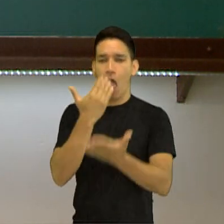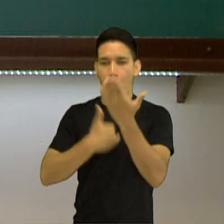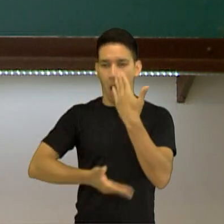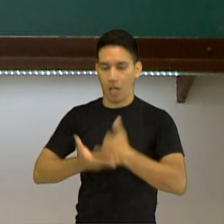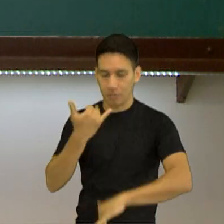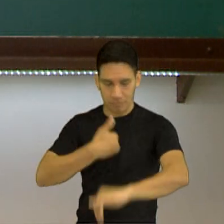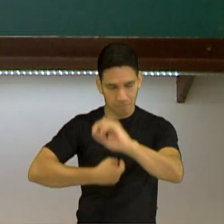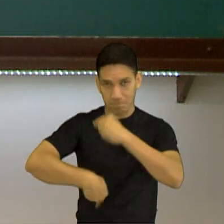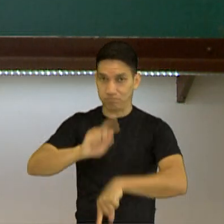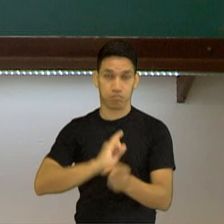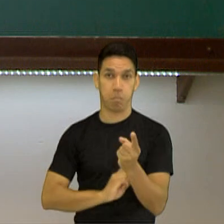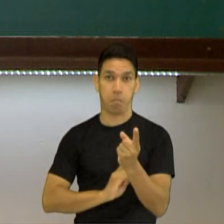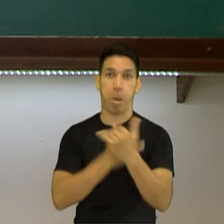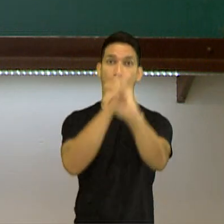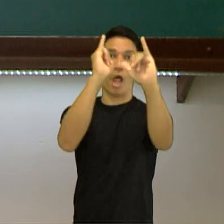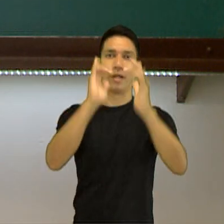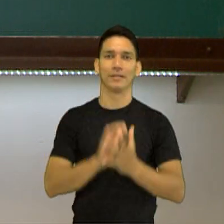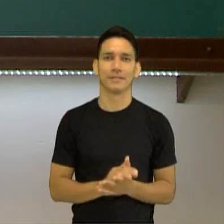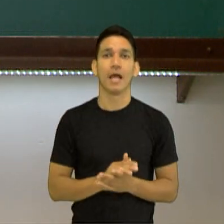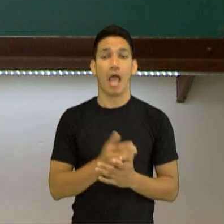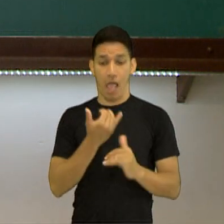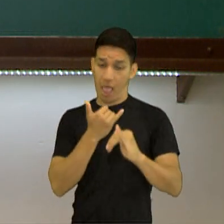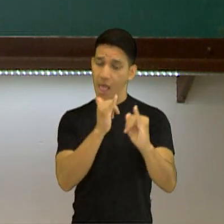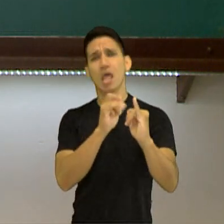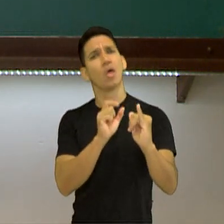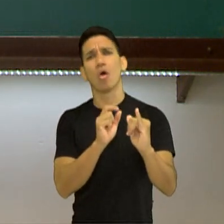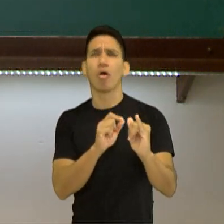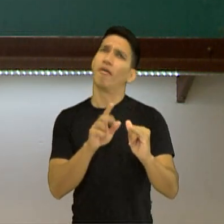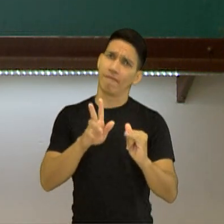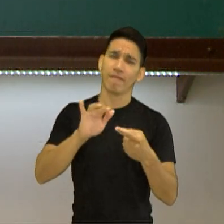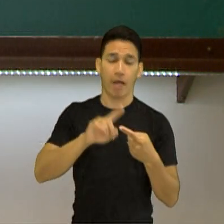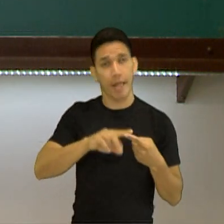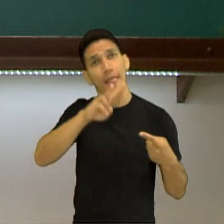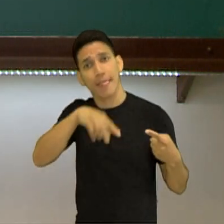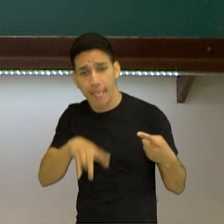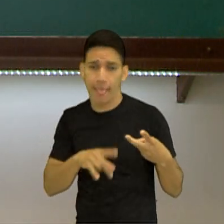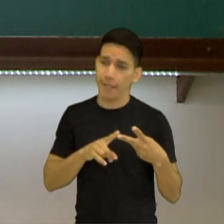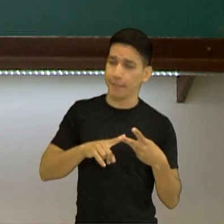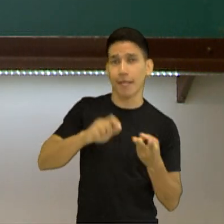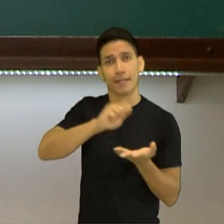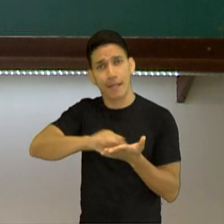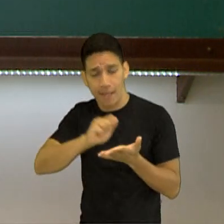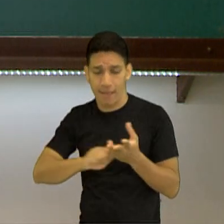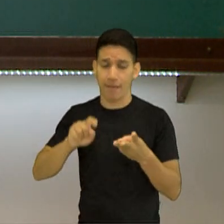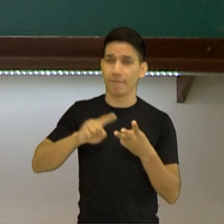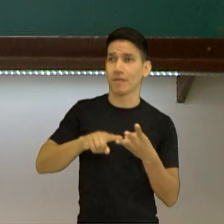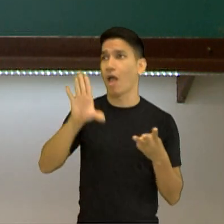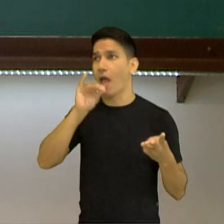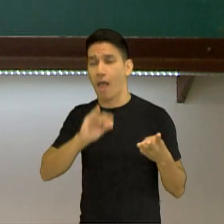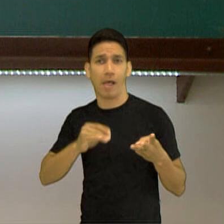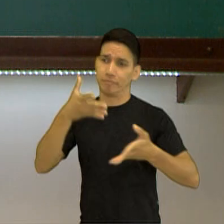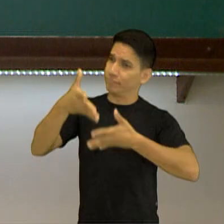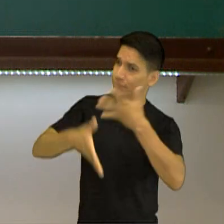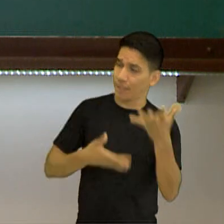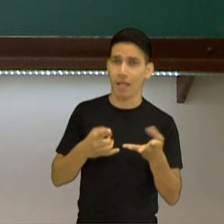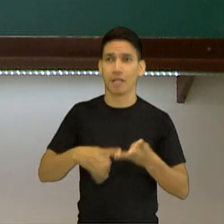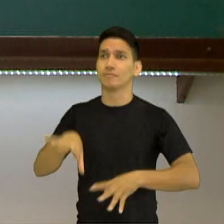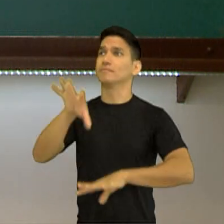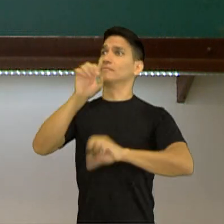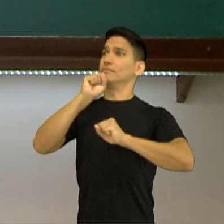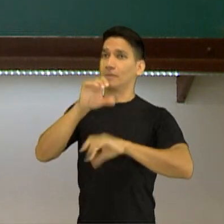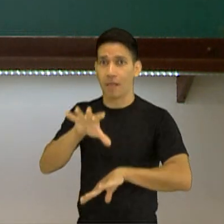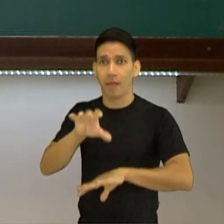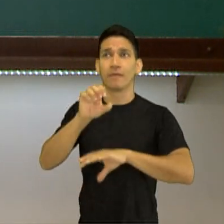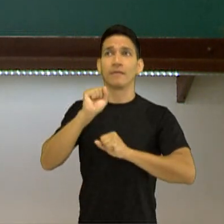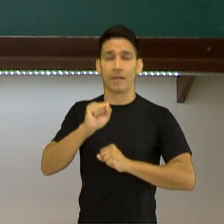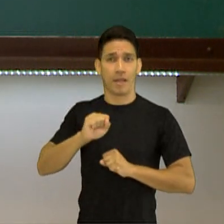nosso corpo. Energia que você vai utilizar para ler, para escrever, para andar, para falar, para respirar. Então, primeira